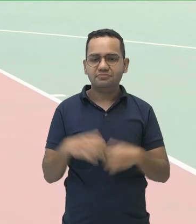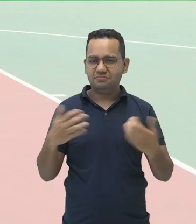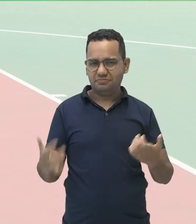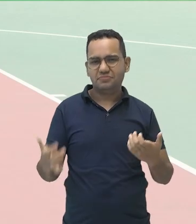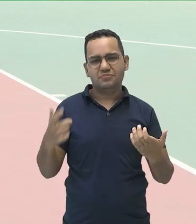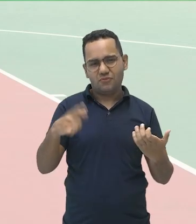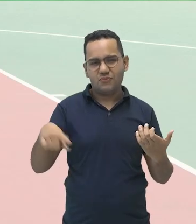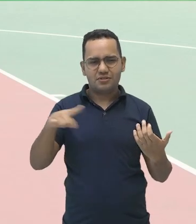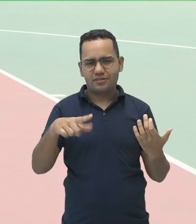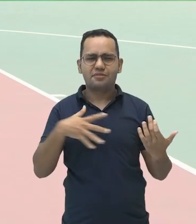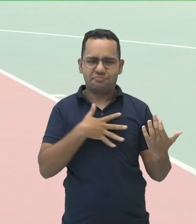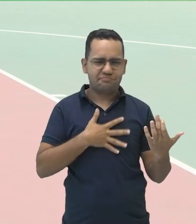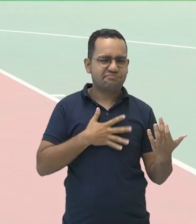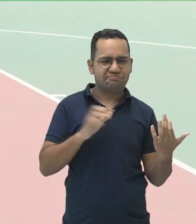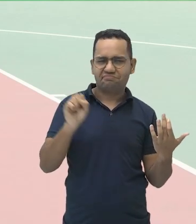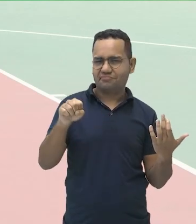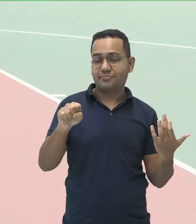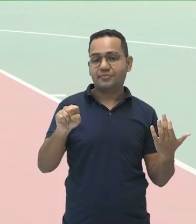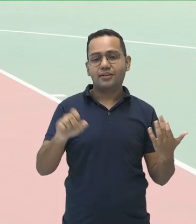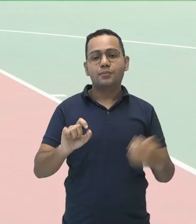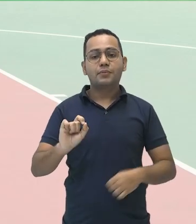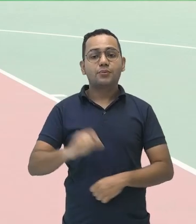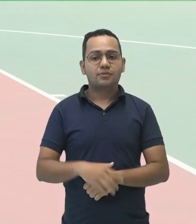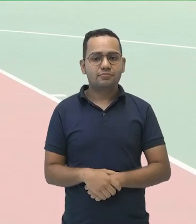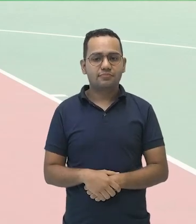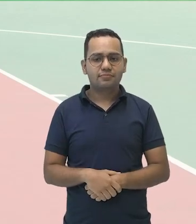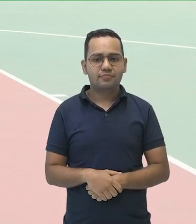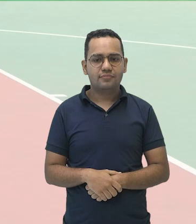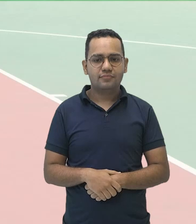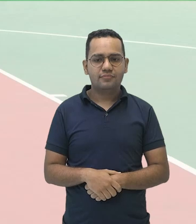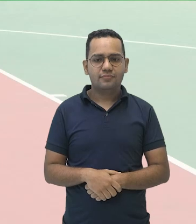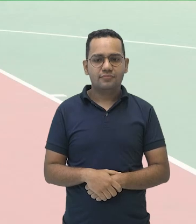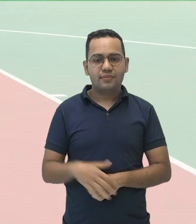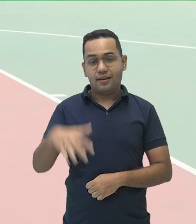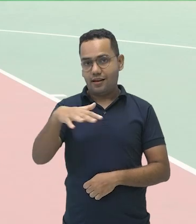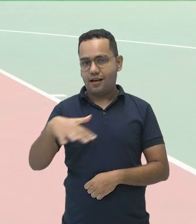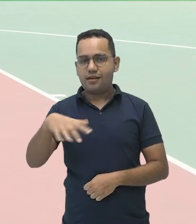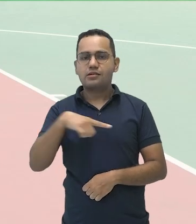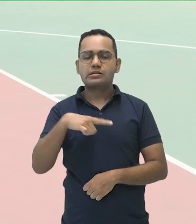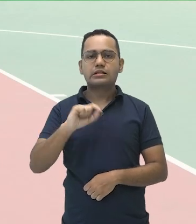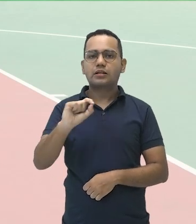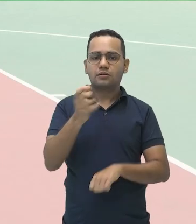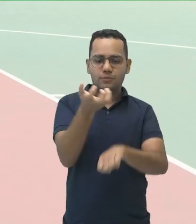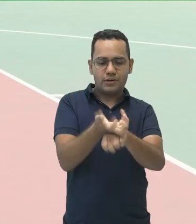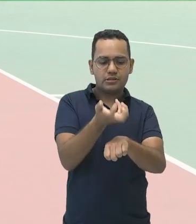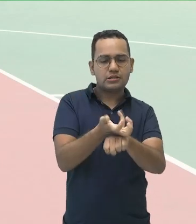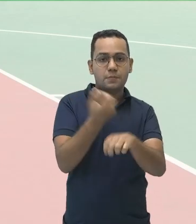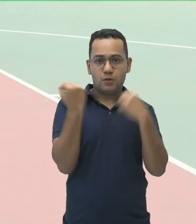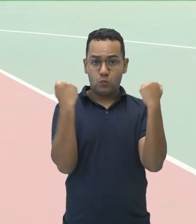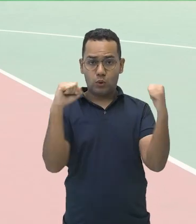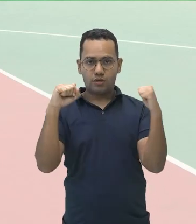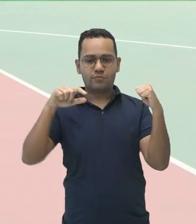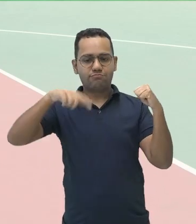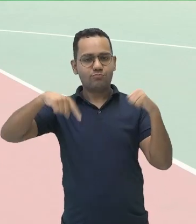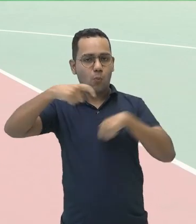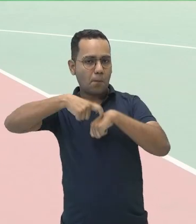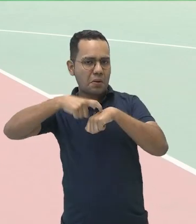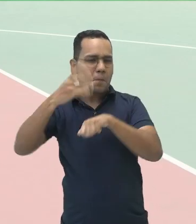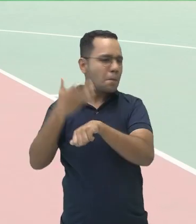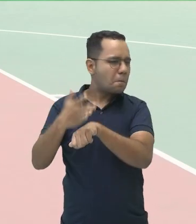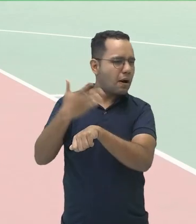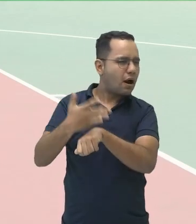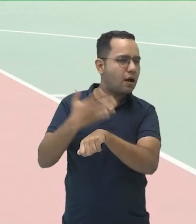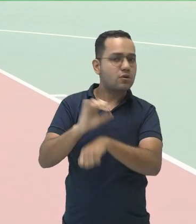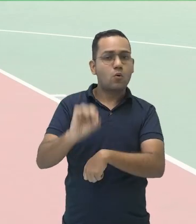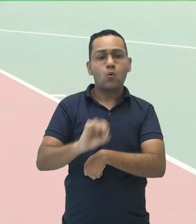todo mundo gosta, principalmente quando está relacionado aí às nossas aulas de educação física ou relacionado